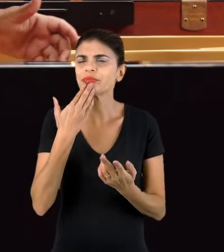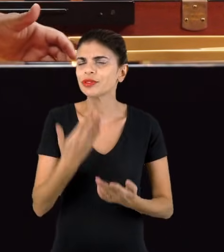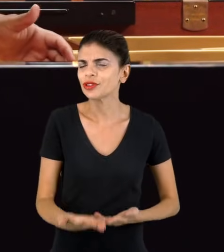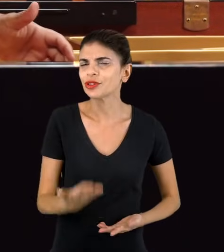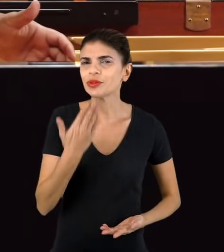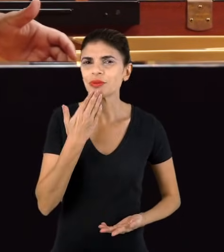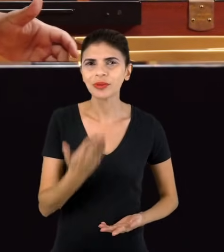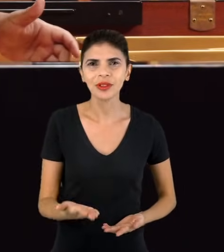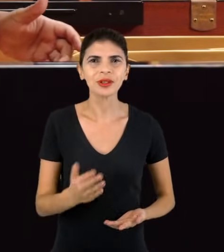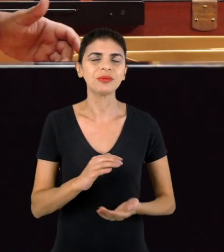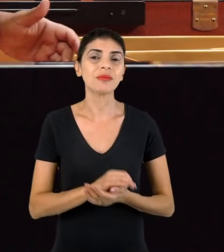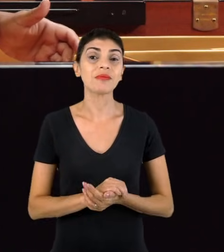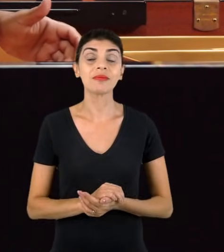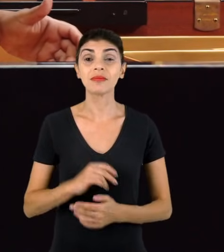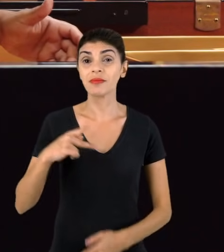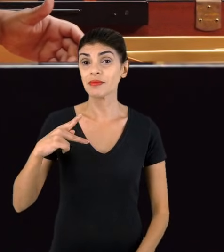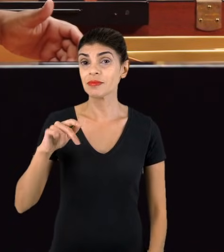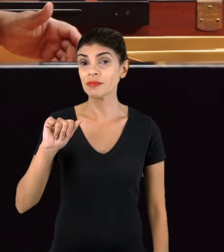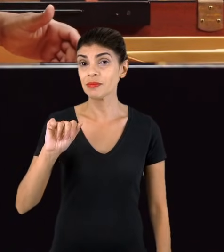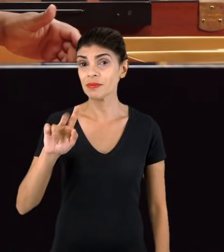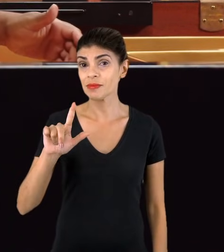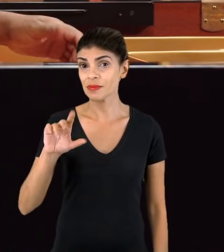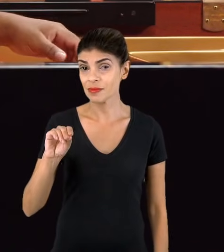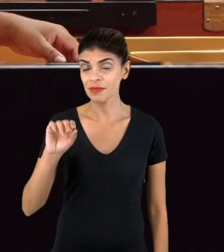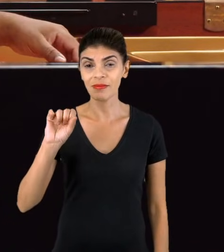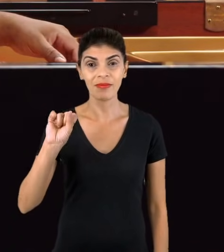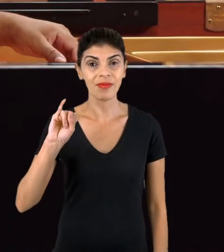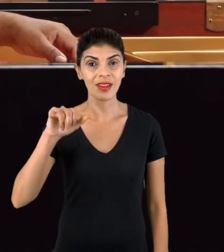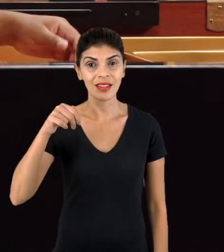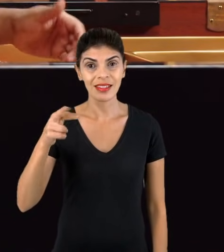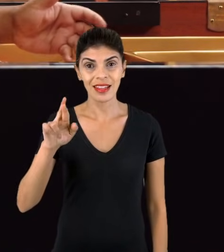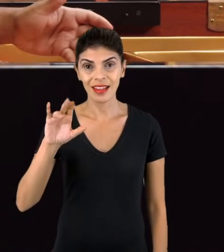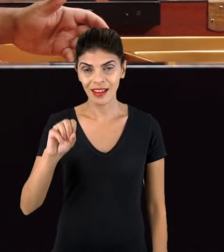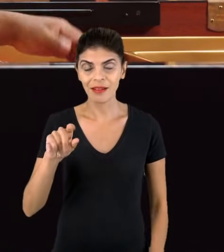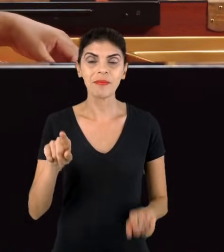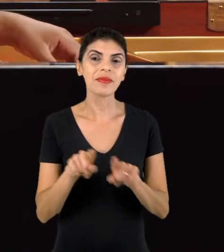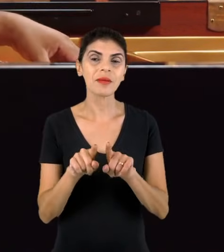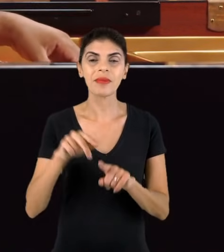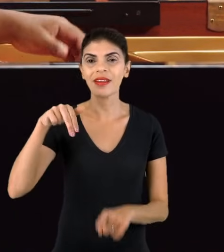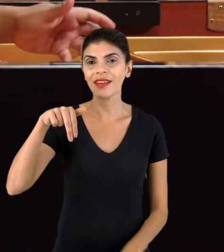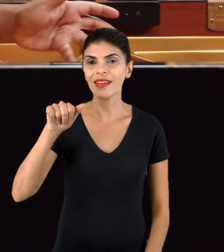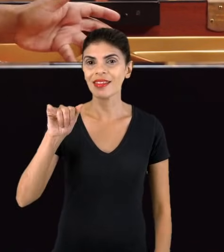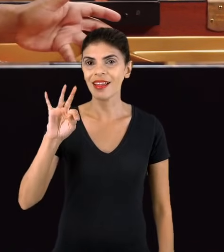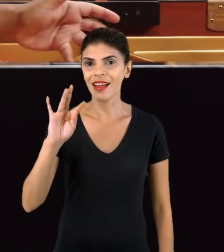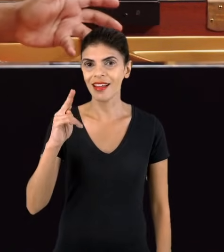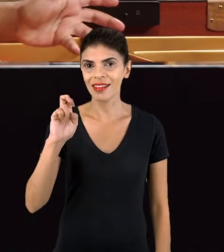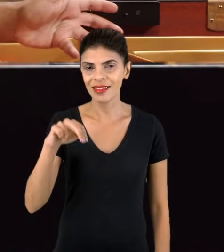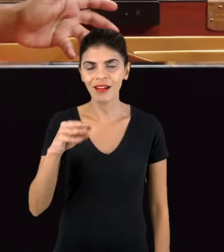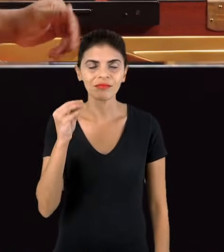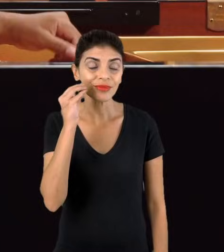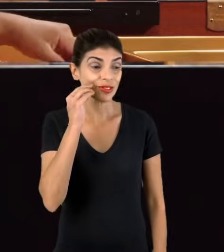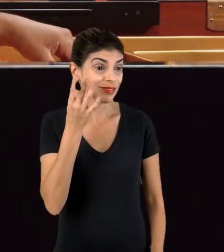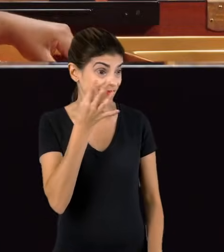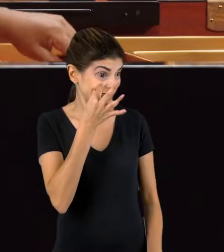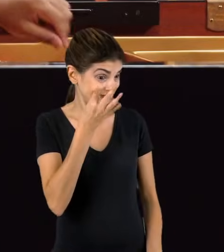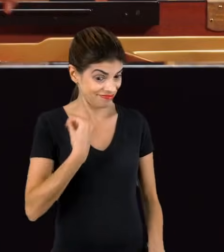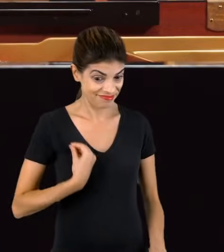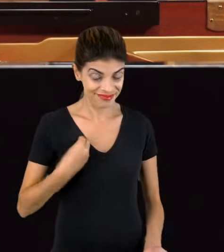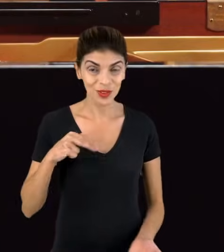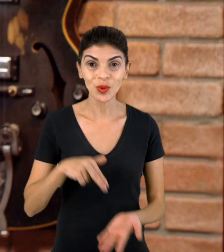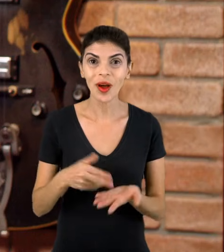devem ter pedido, Paulo Siqueira e Natan. Um beijão, tá? Ó... Se concretizou, estou